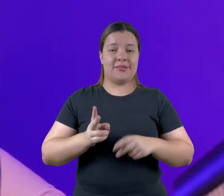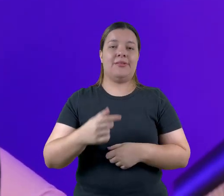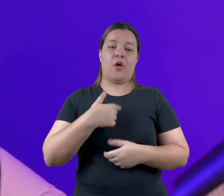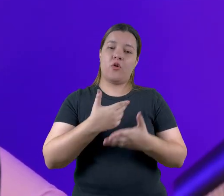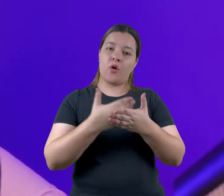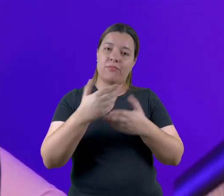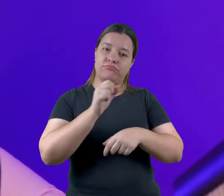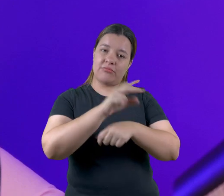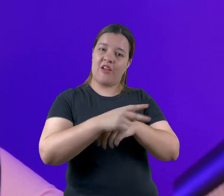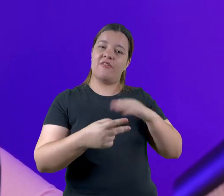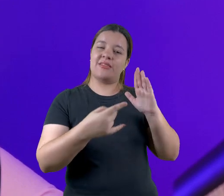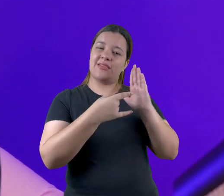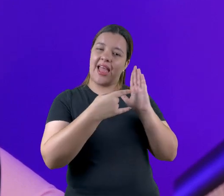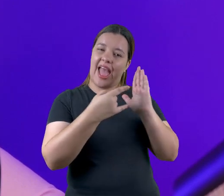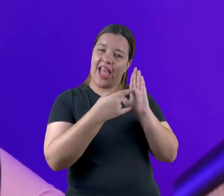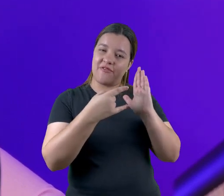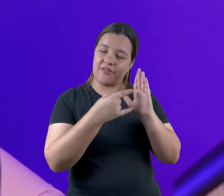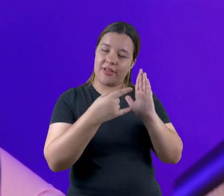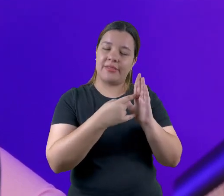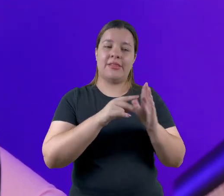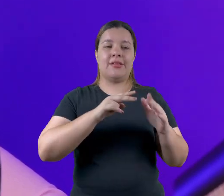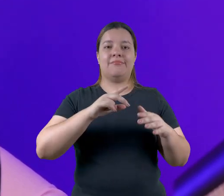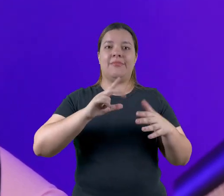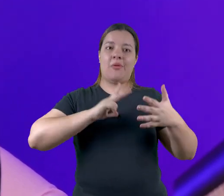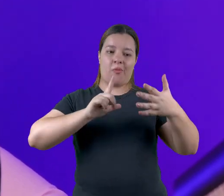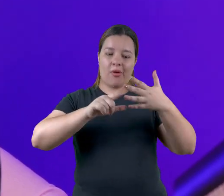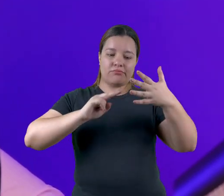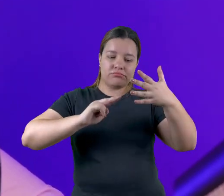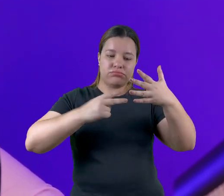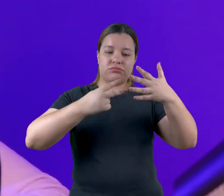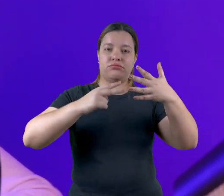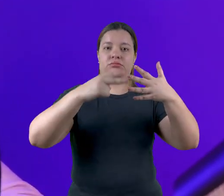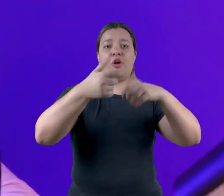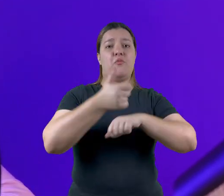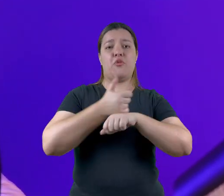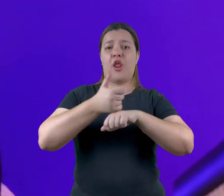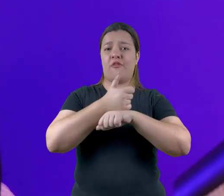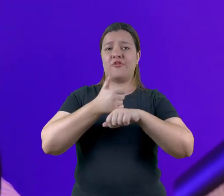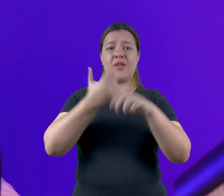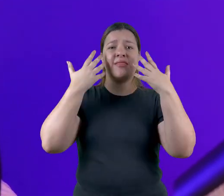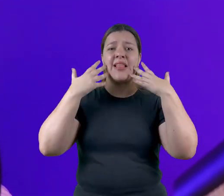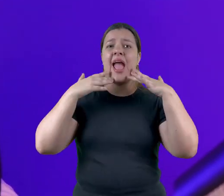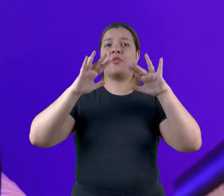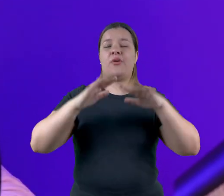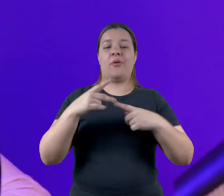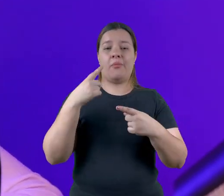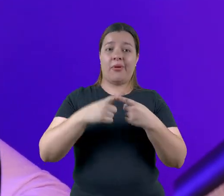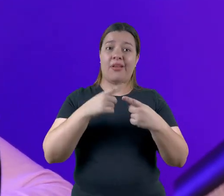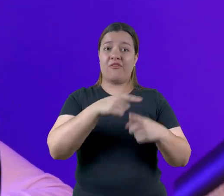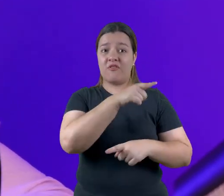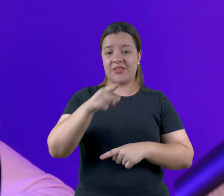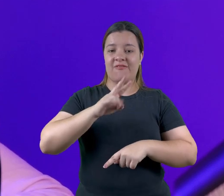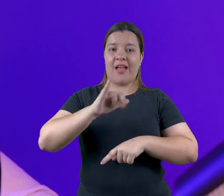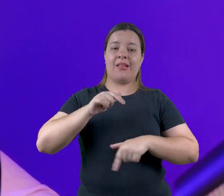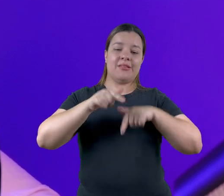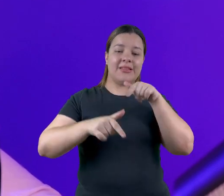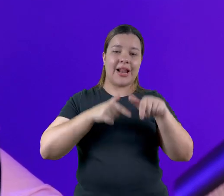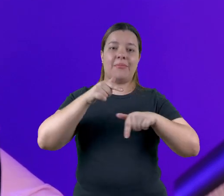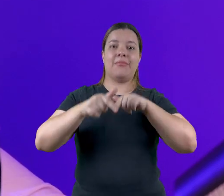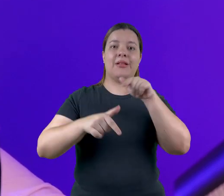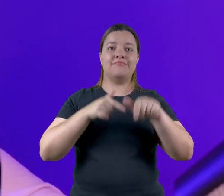né então comecei como desenvolvedora né depois fui migrando porque aí a carreira da gente vai se ajustando né conforme você vai